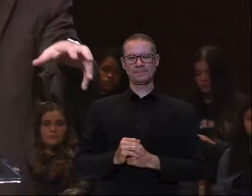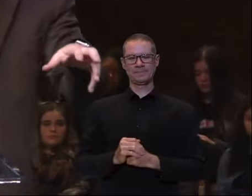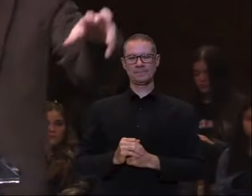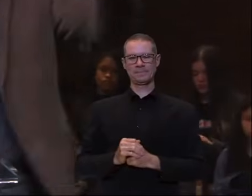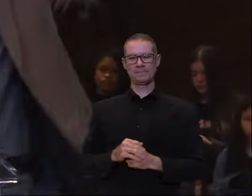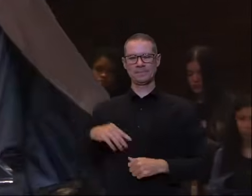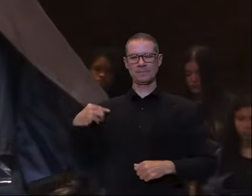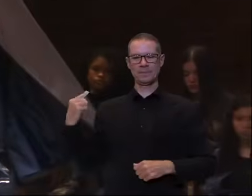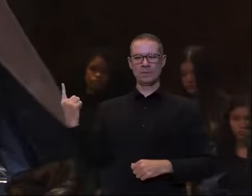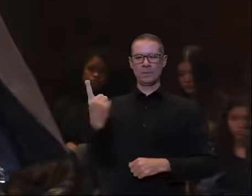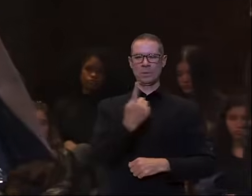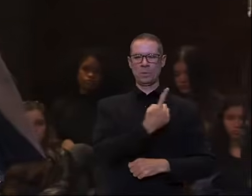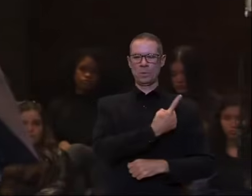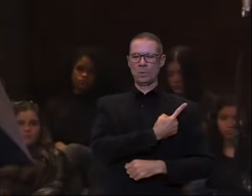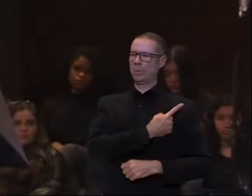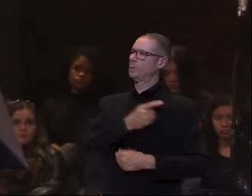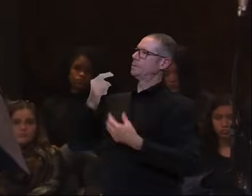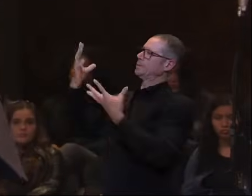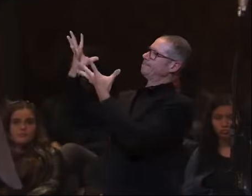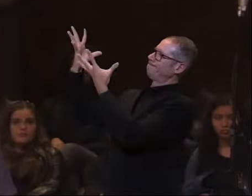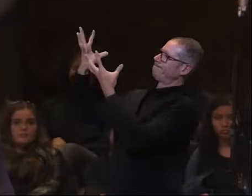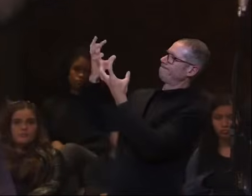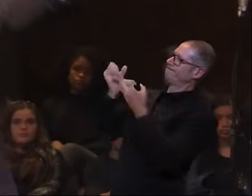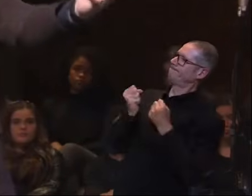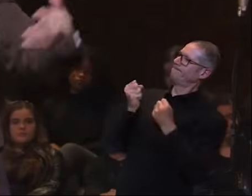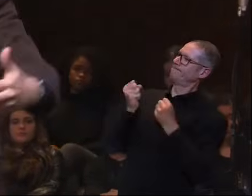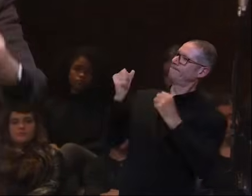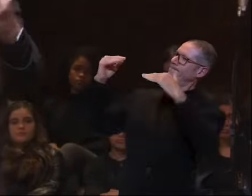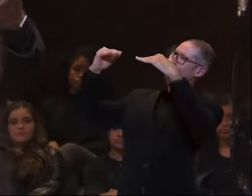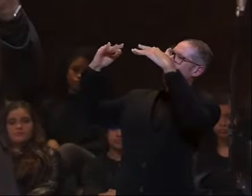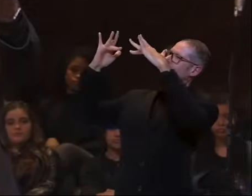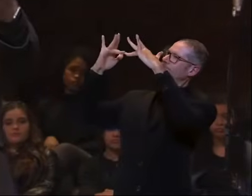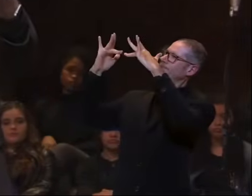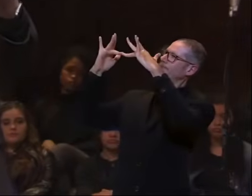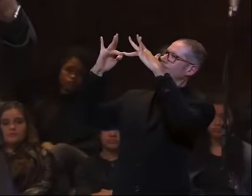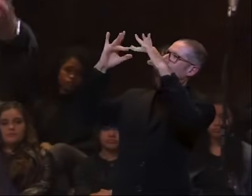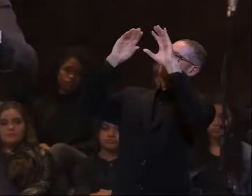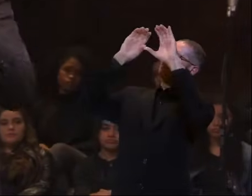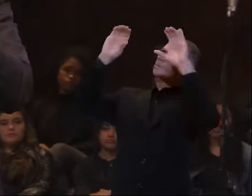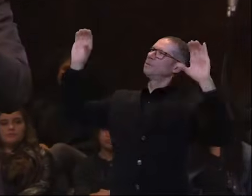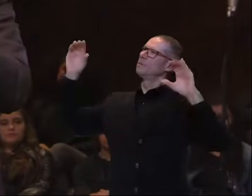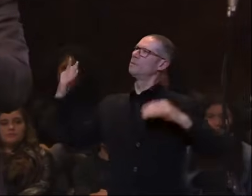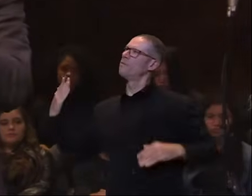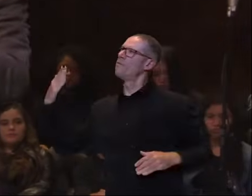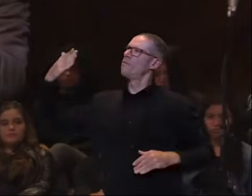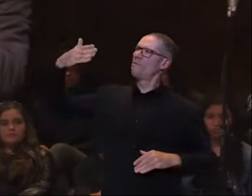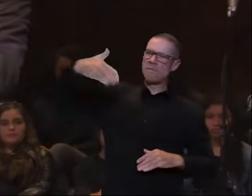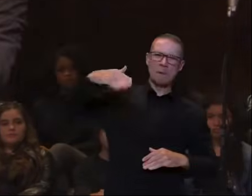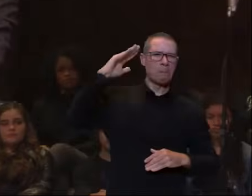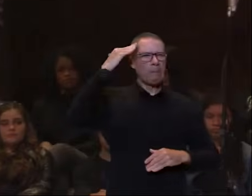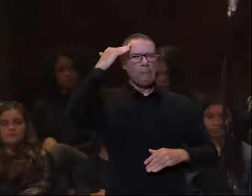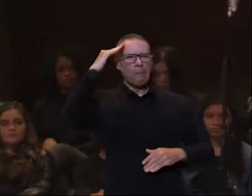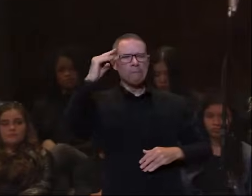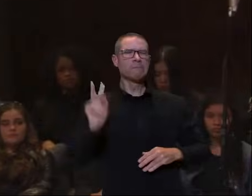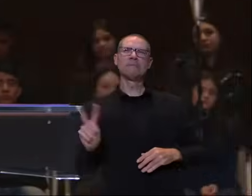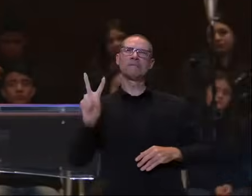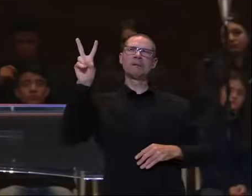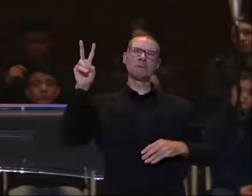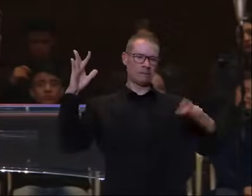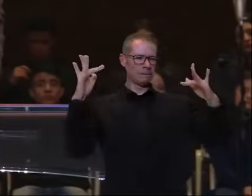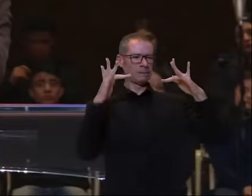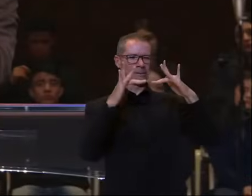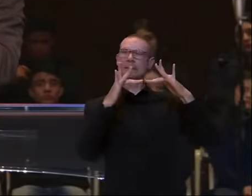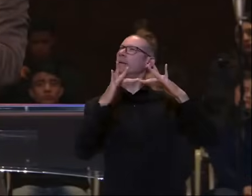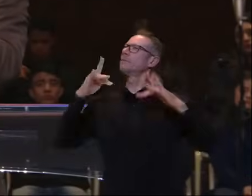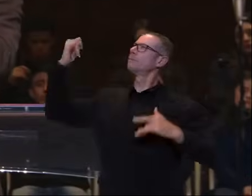Ei, nós recebemos uma ligação do céu. Talvez você veio aqui e não entenda o valor disso. Hoje você recebeu uma ligação